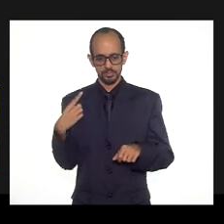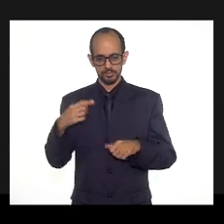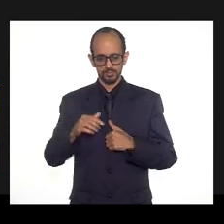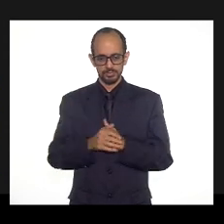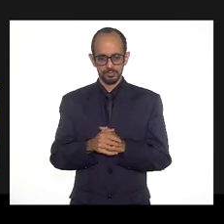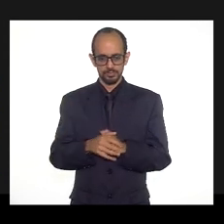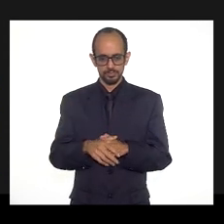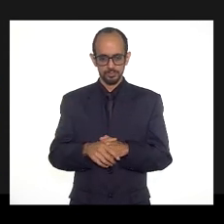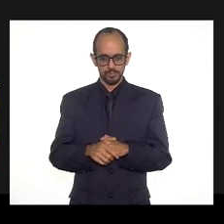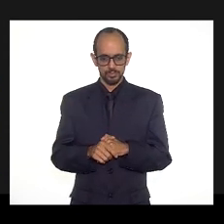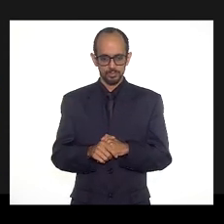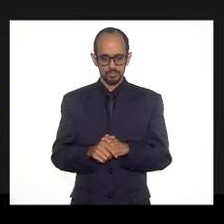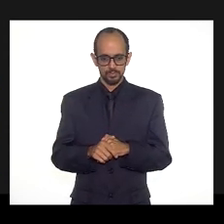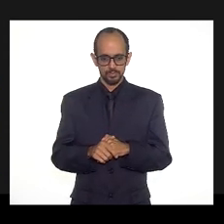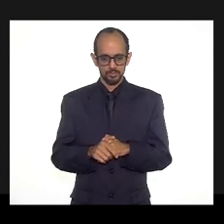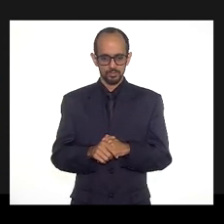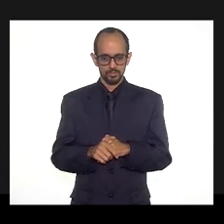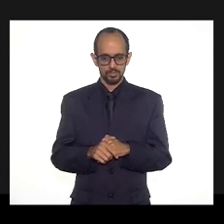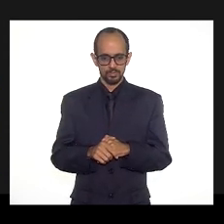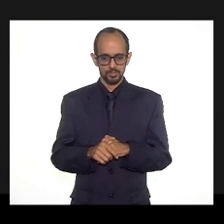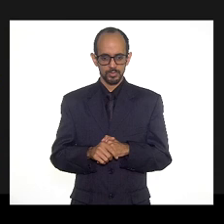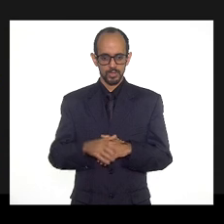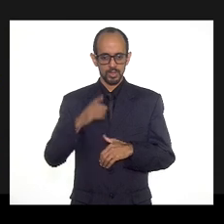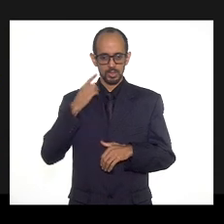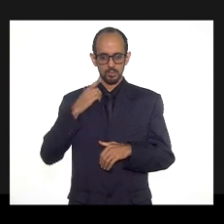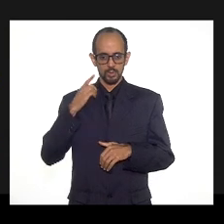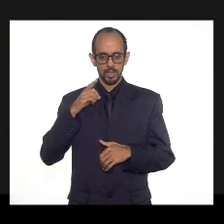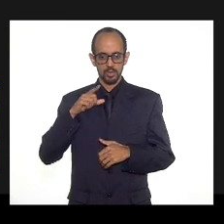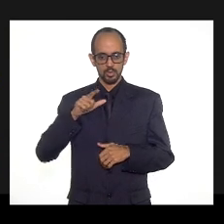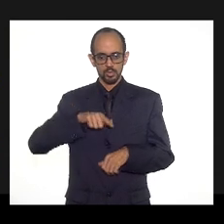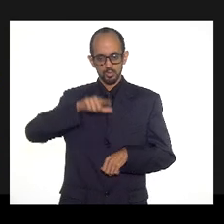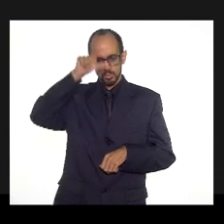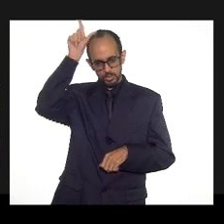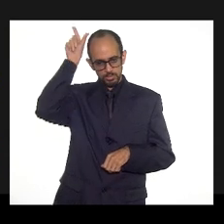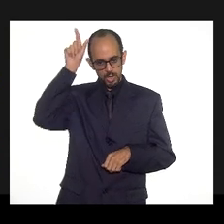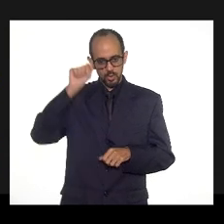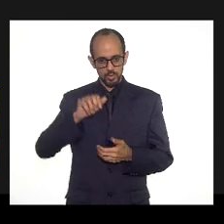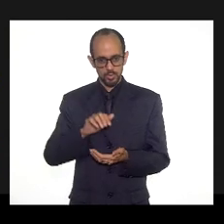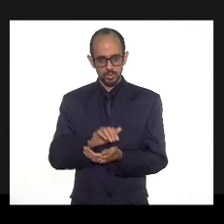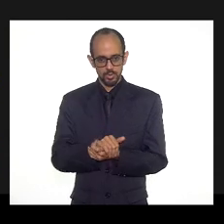Deputado Luiz Paulo, uma palavra. Deputada,